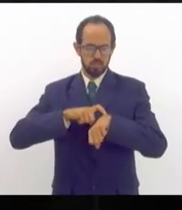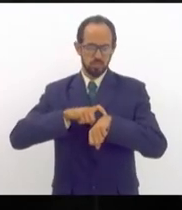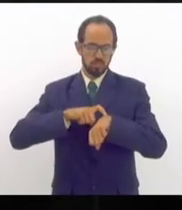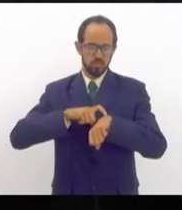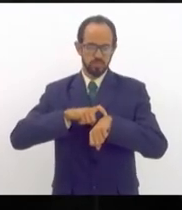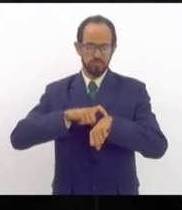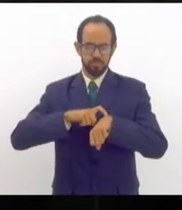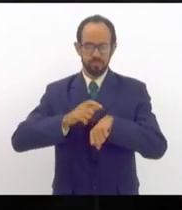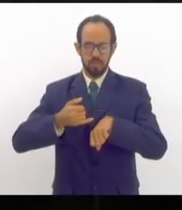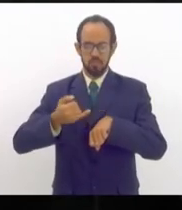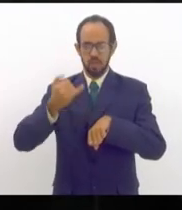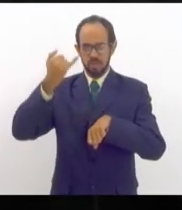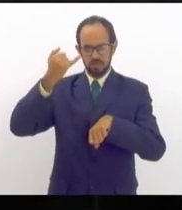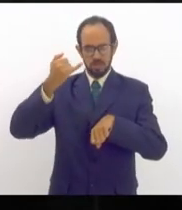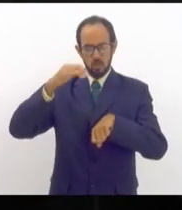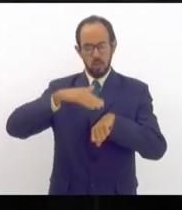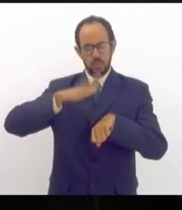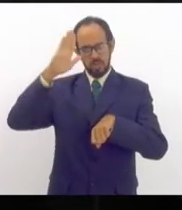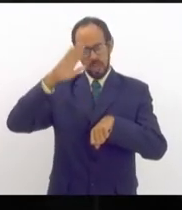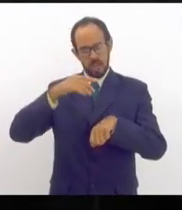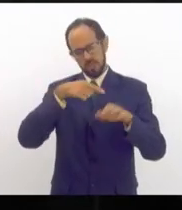da inflação disparar